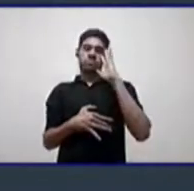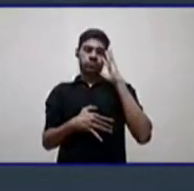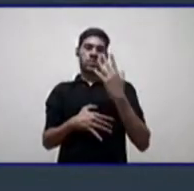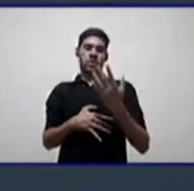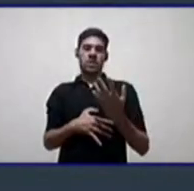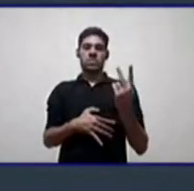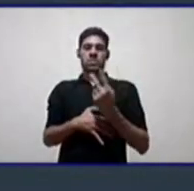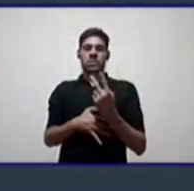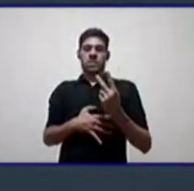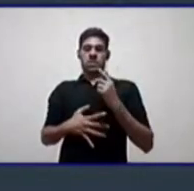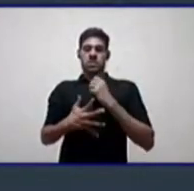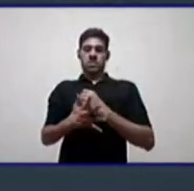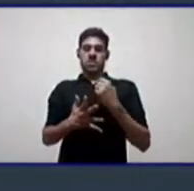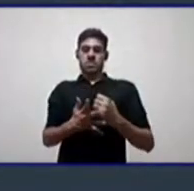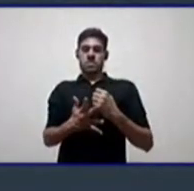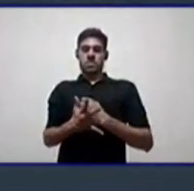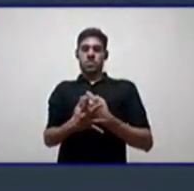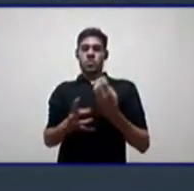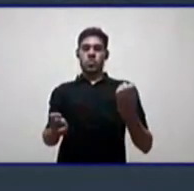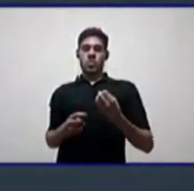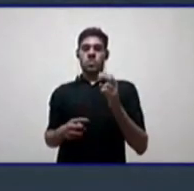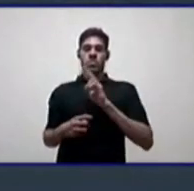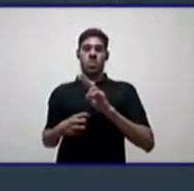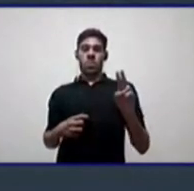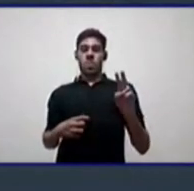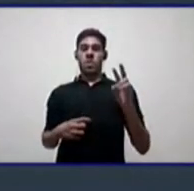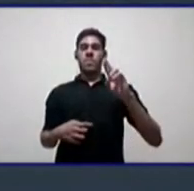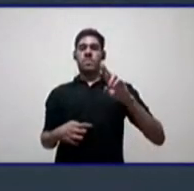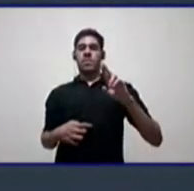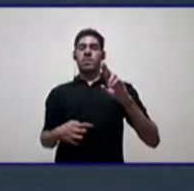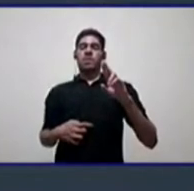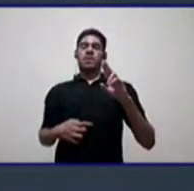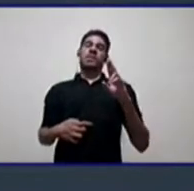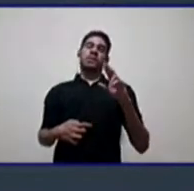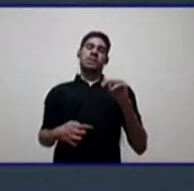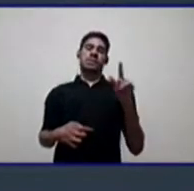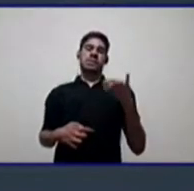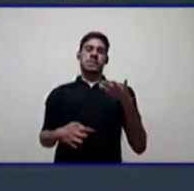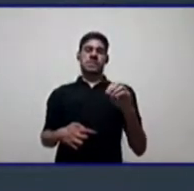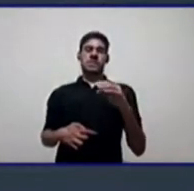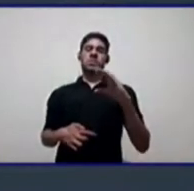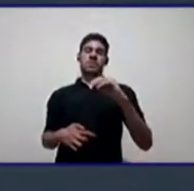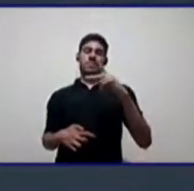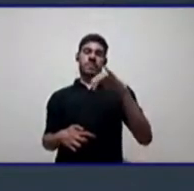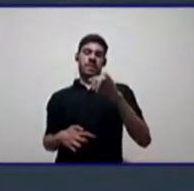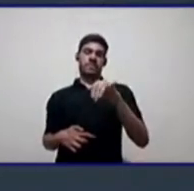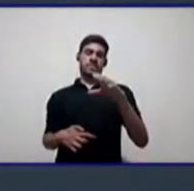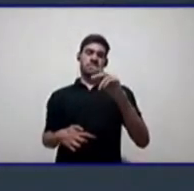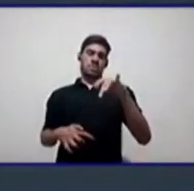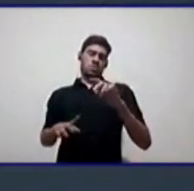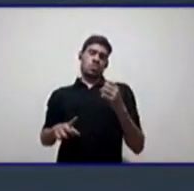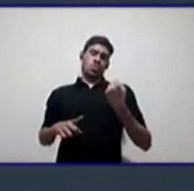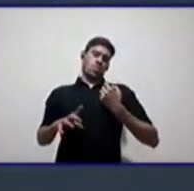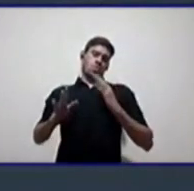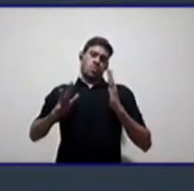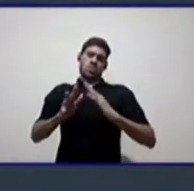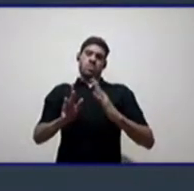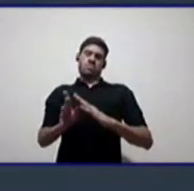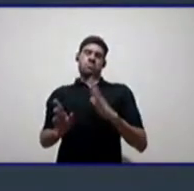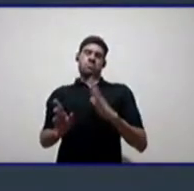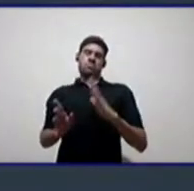dos contraentes pelo nome ou razão social, CPF ou CNPJ e endereço, fecho aspas. Além